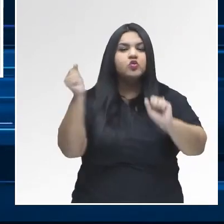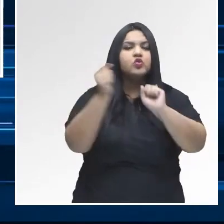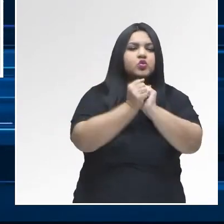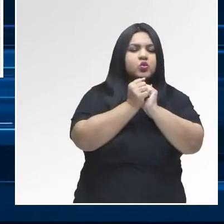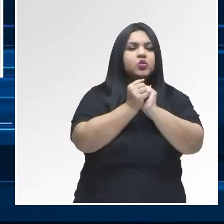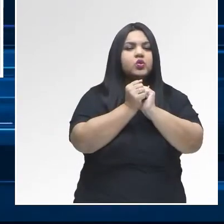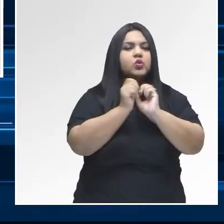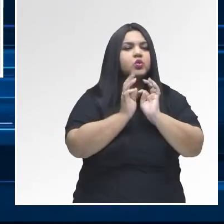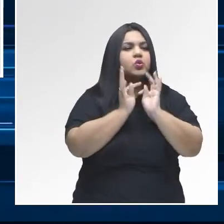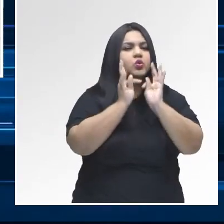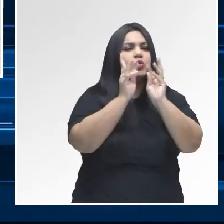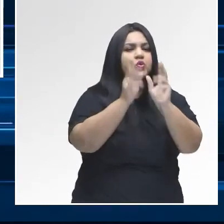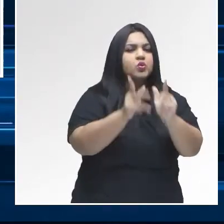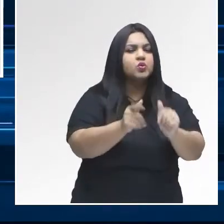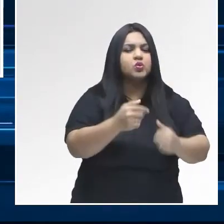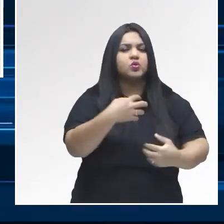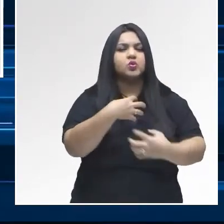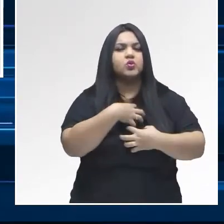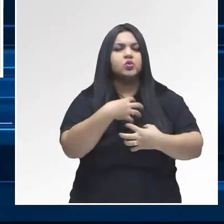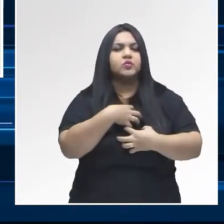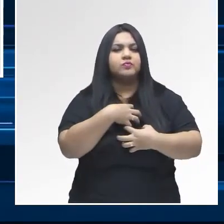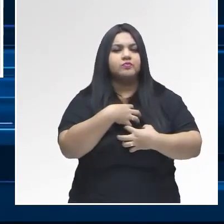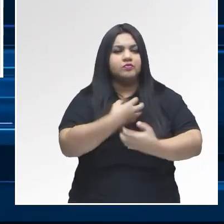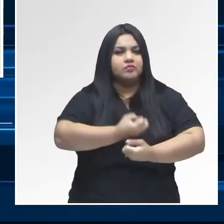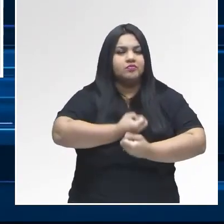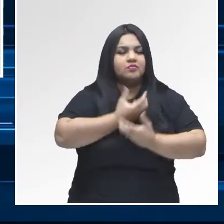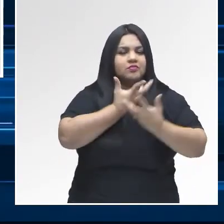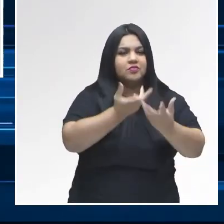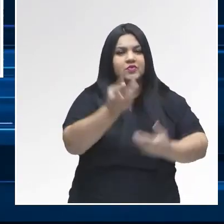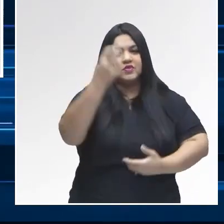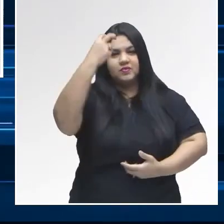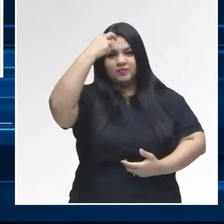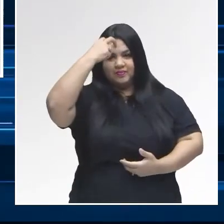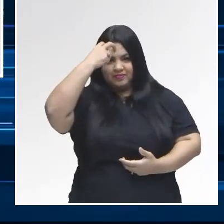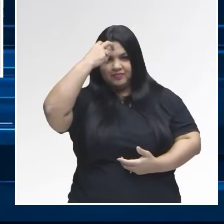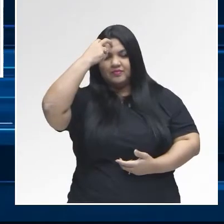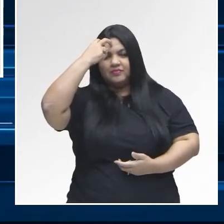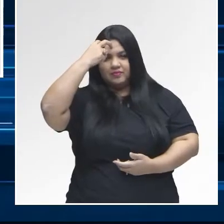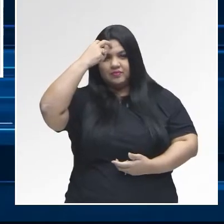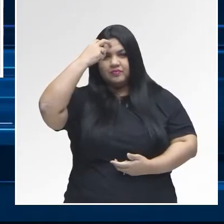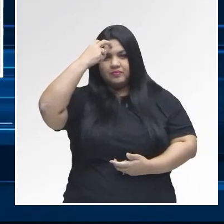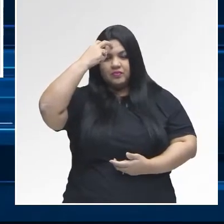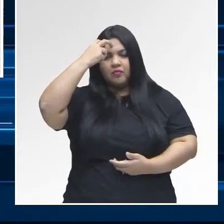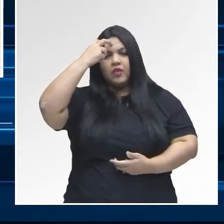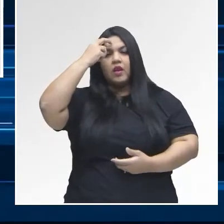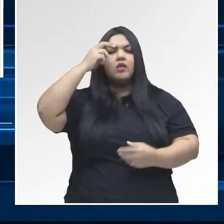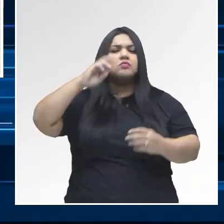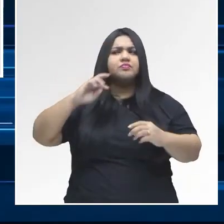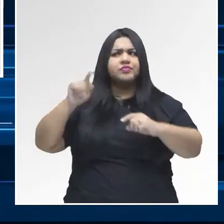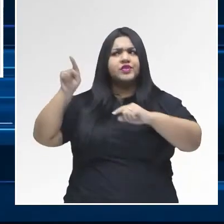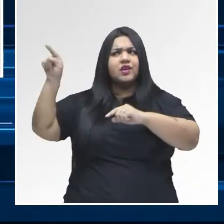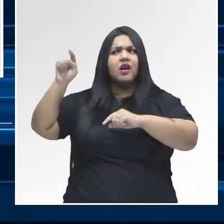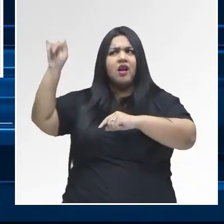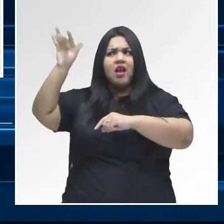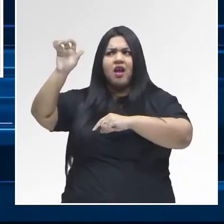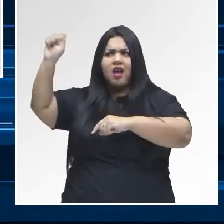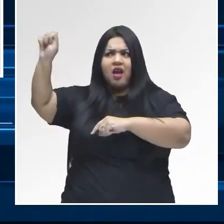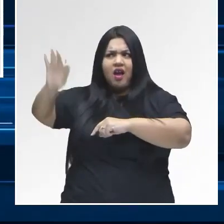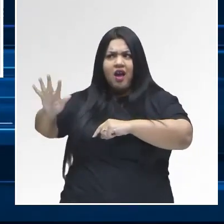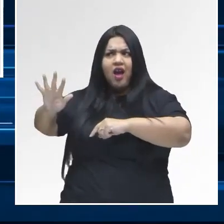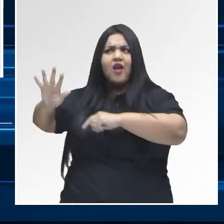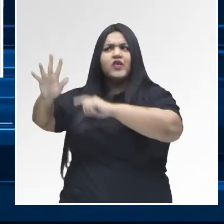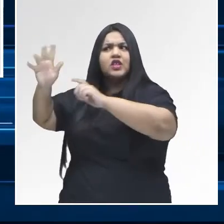toda a sua forma de produção cultural, toda uma carga de produção que eles já desenvolviam lá nos seus locais de